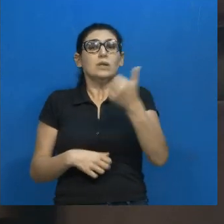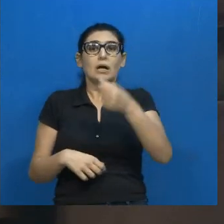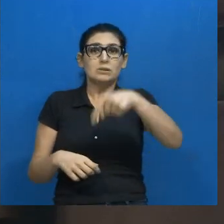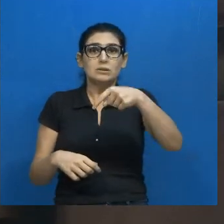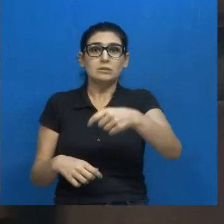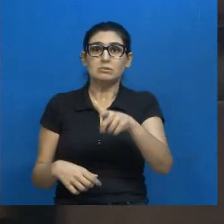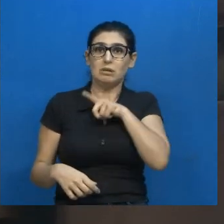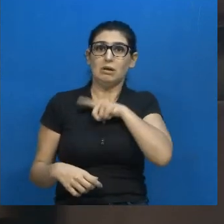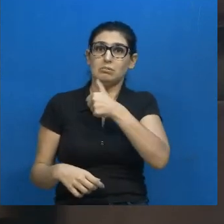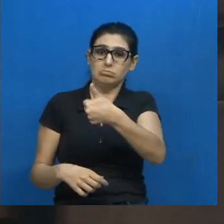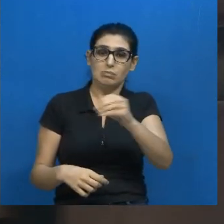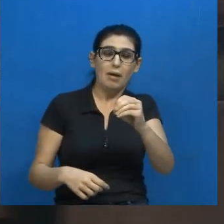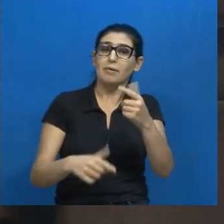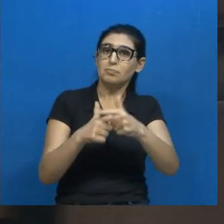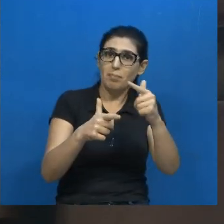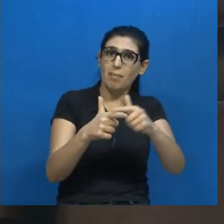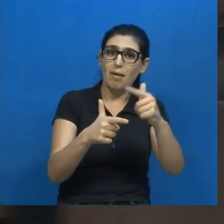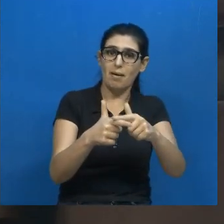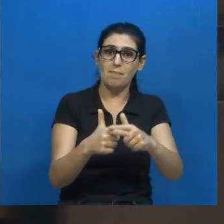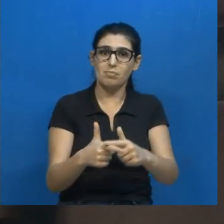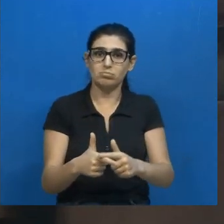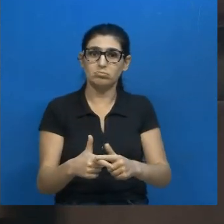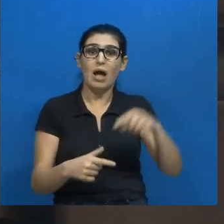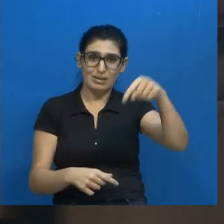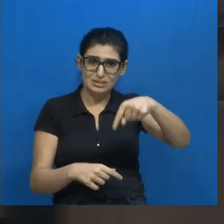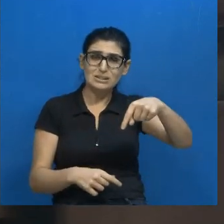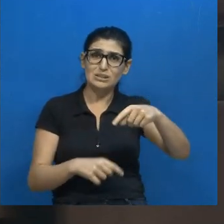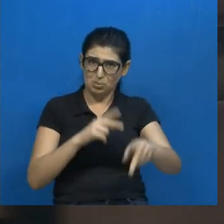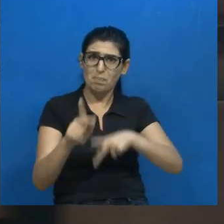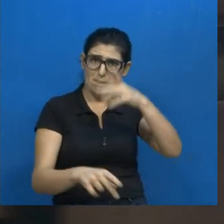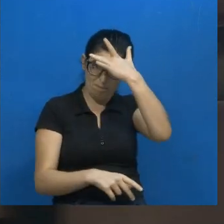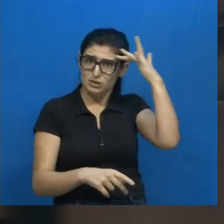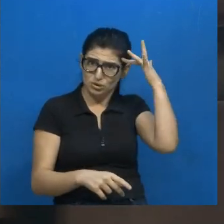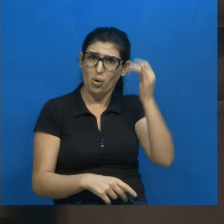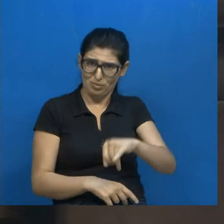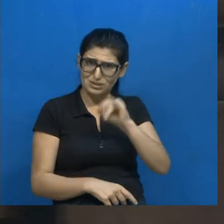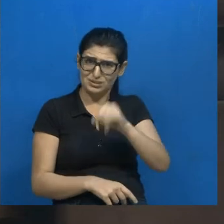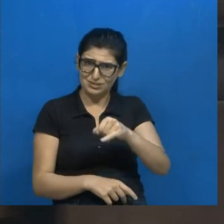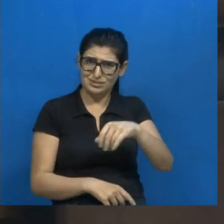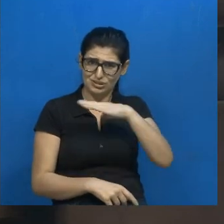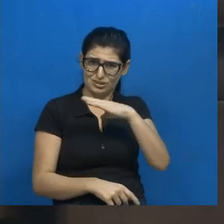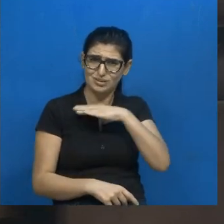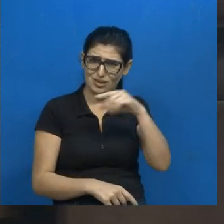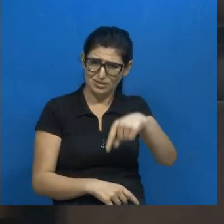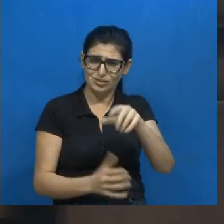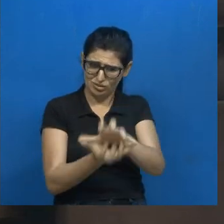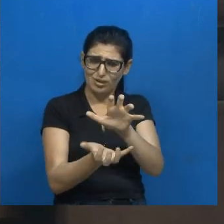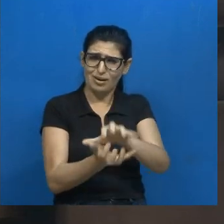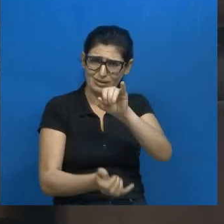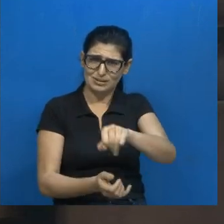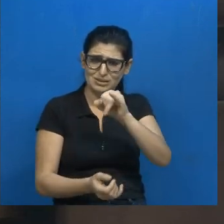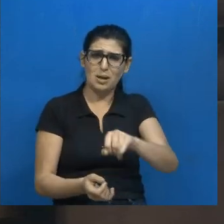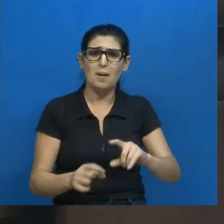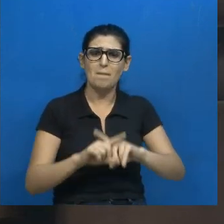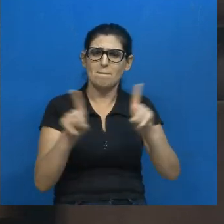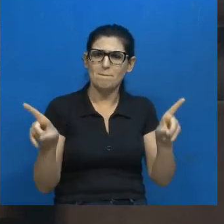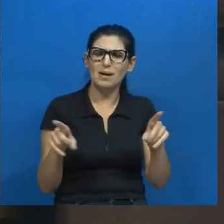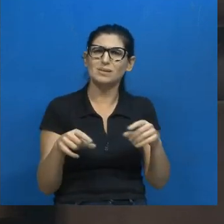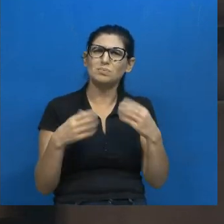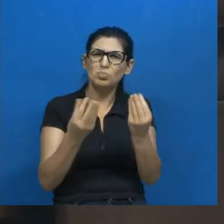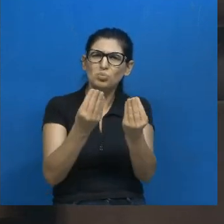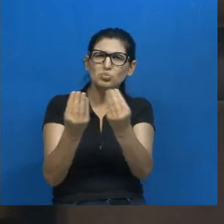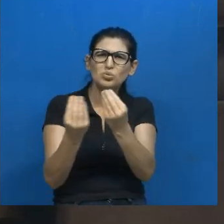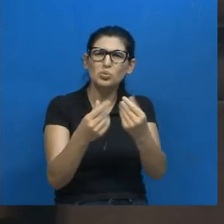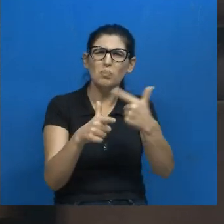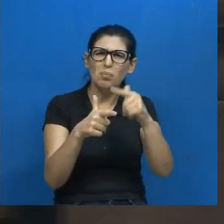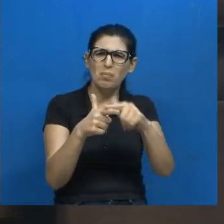entre o povo que está aqui, que é importante, é a população também que está aqui. Mas surgiu. Imagine se a gente consegue jogar